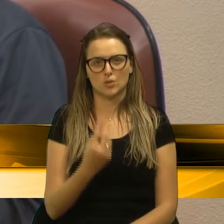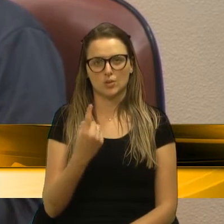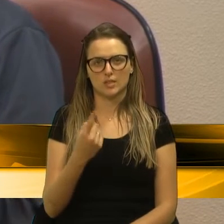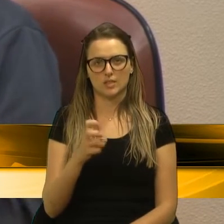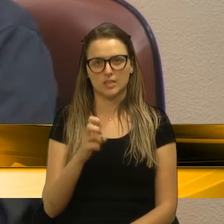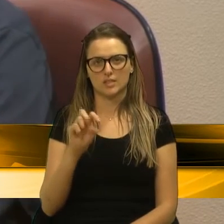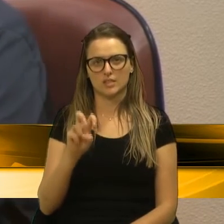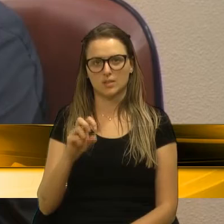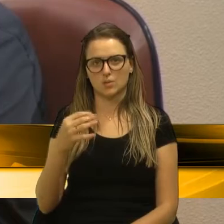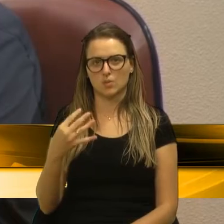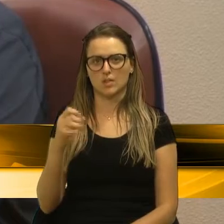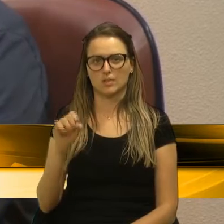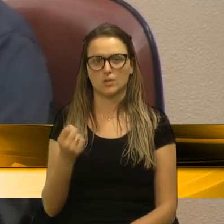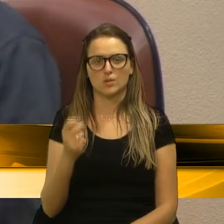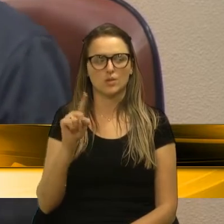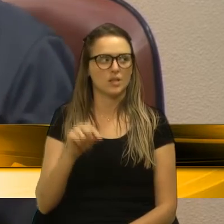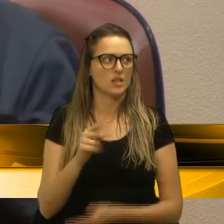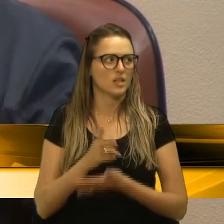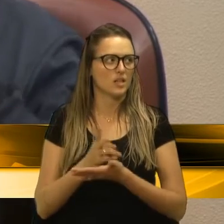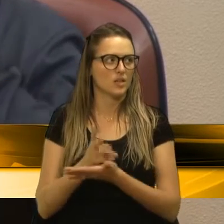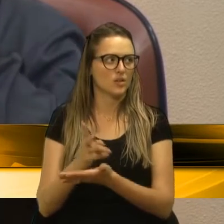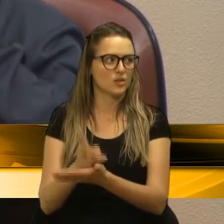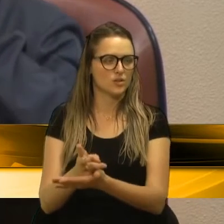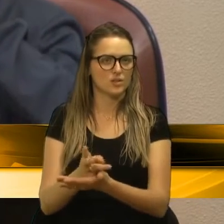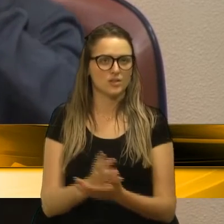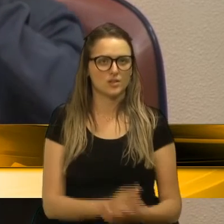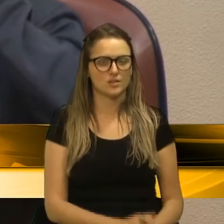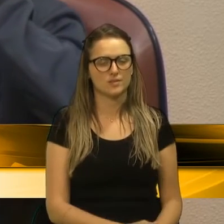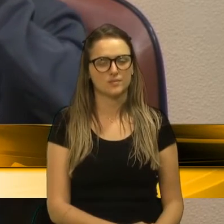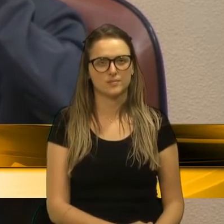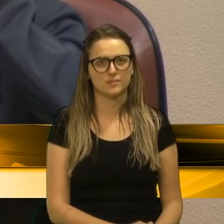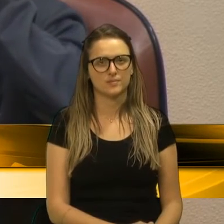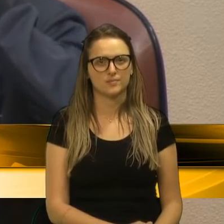2215548, concluiu pela manutenção das quatro